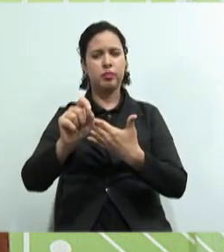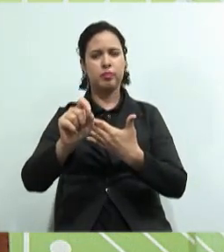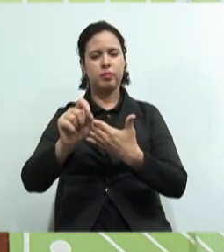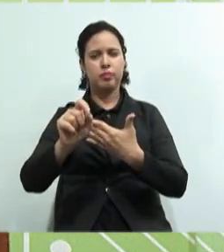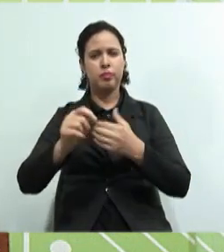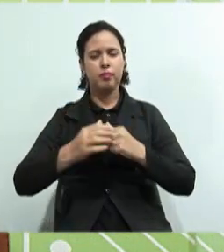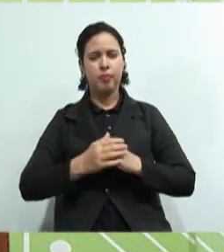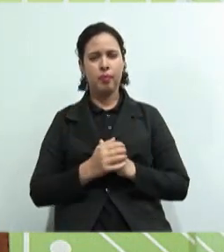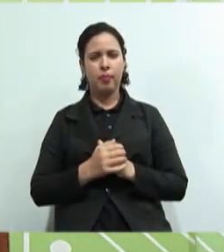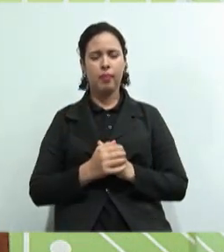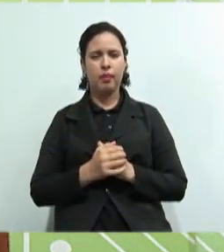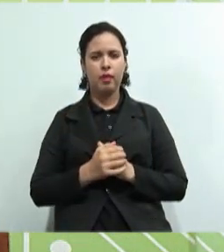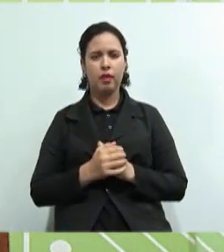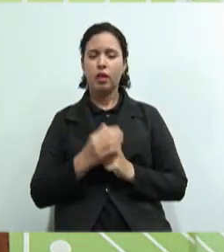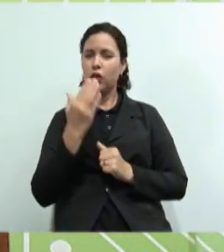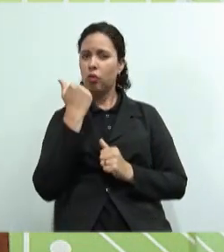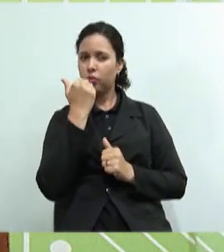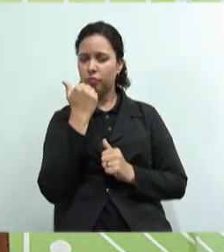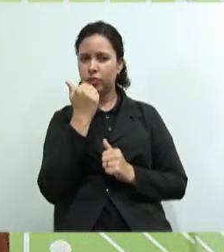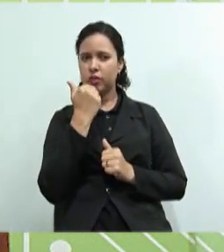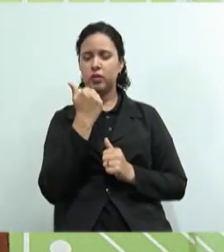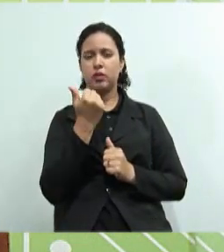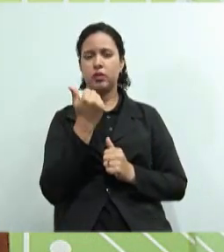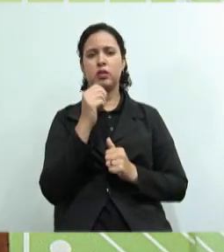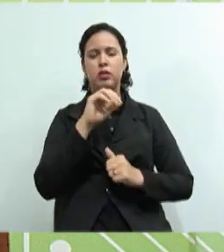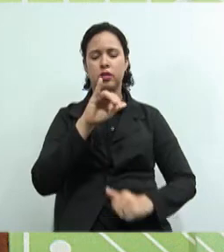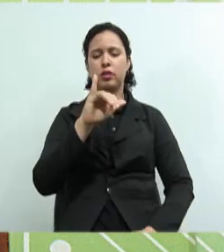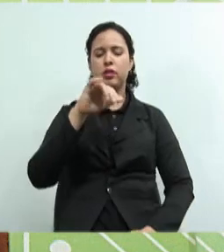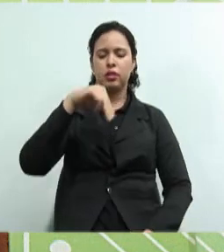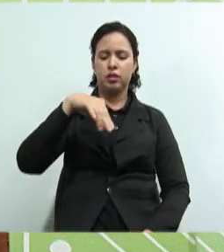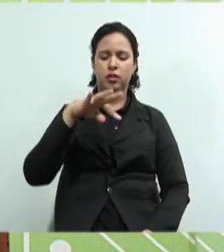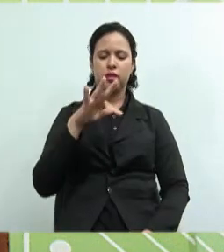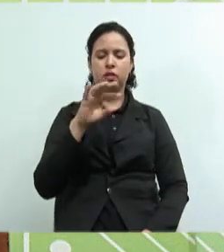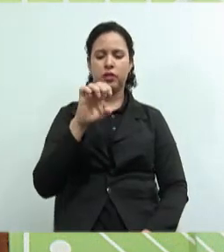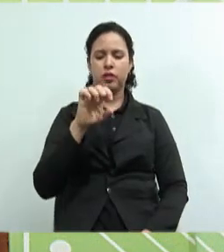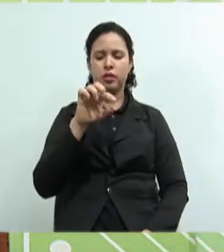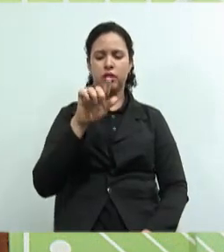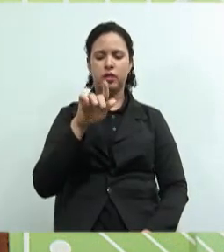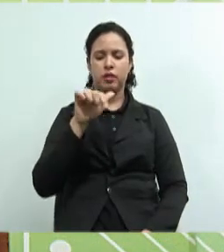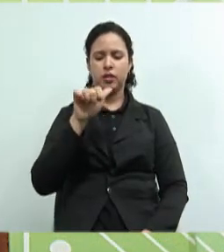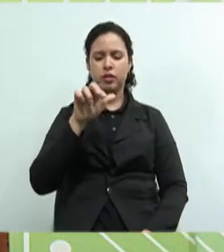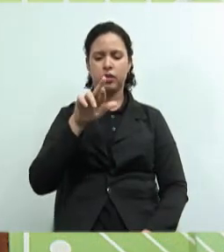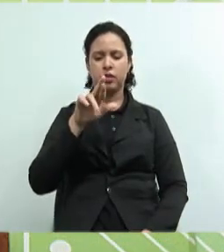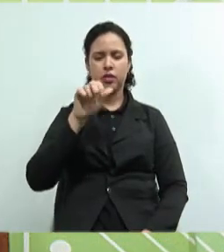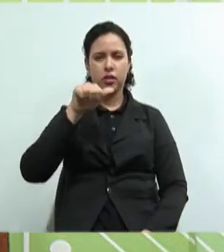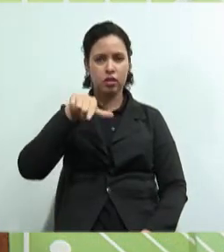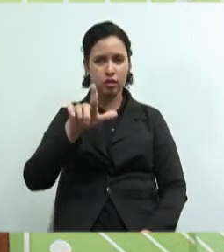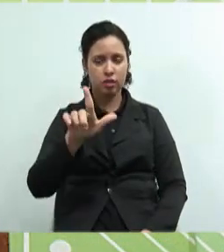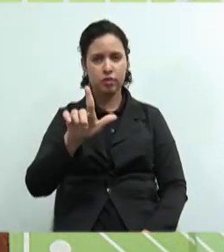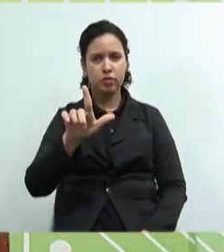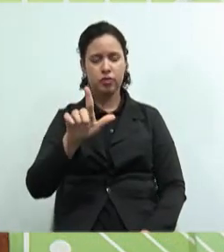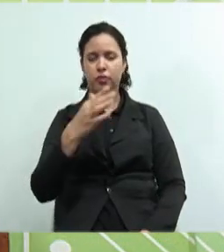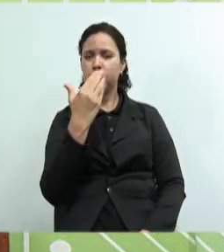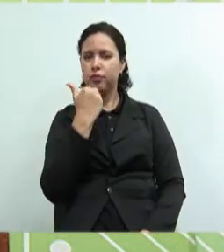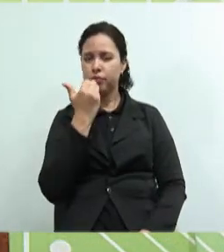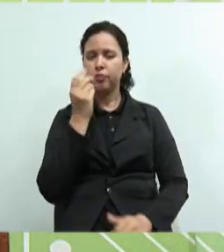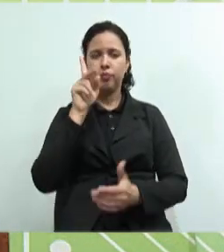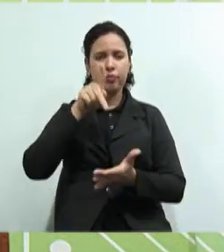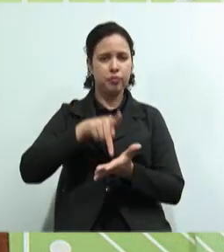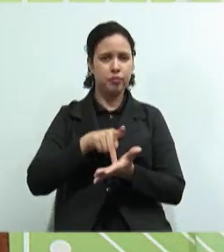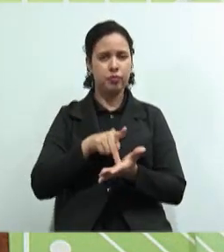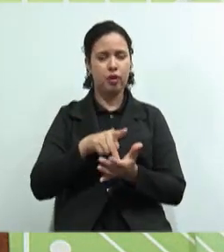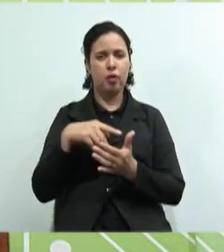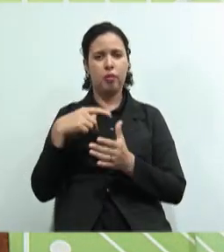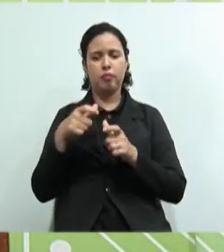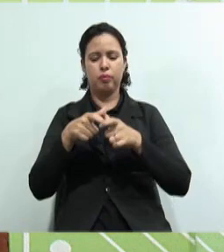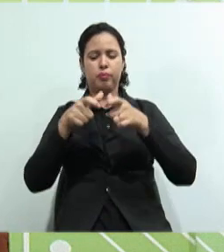que a tradução seria comidas integrais, a ideia de comidas de verdade. E aí, essa é uma rede que se expandiu em várias cidades nos